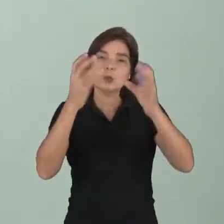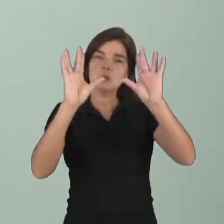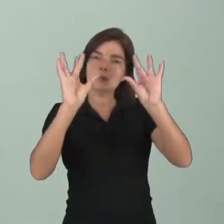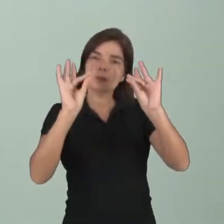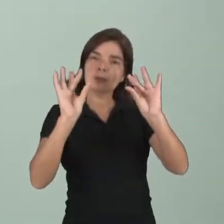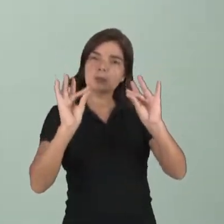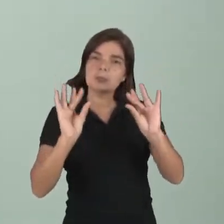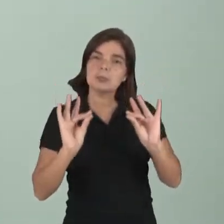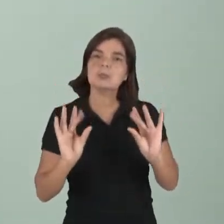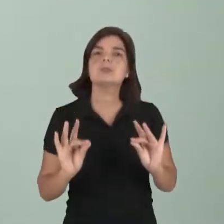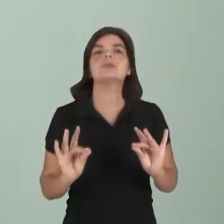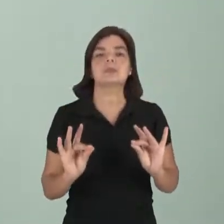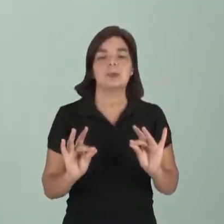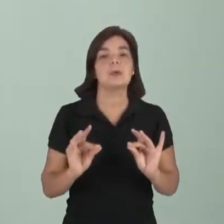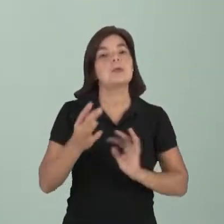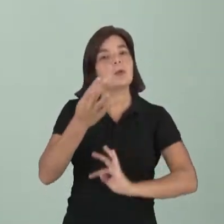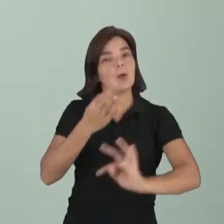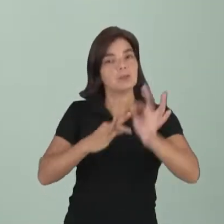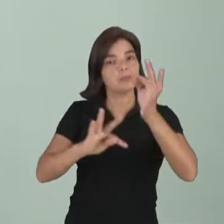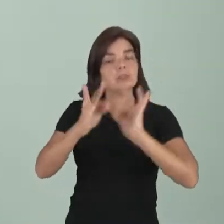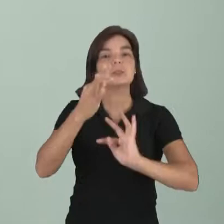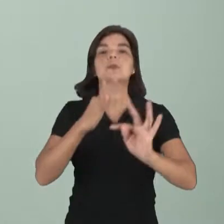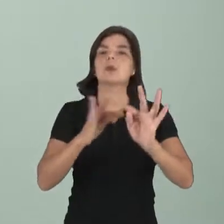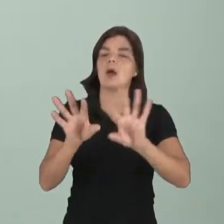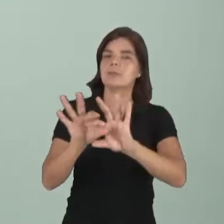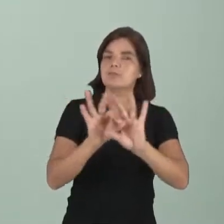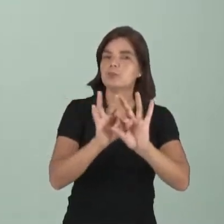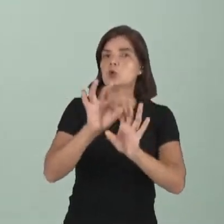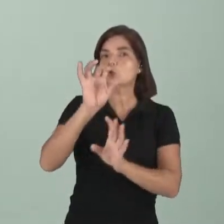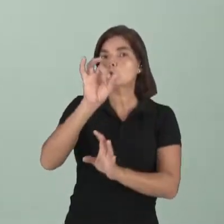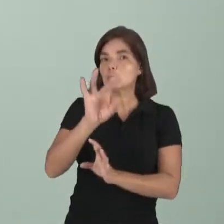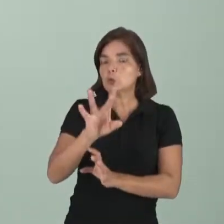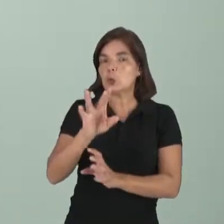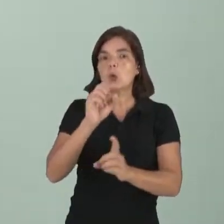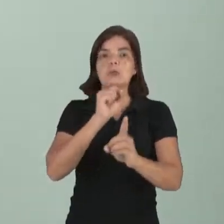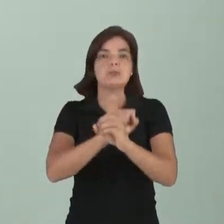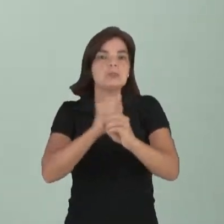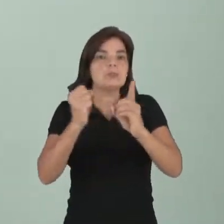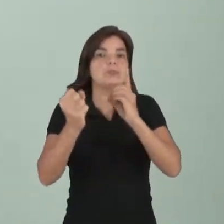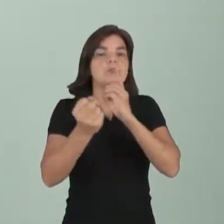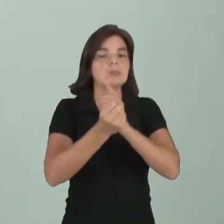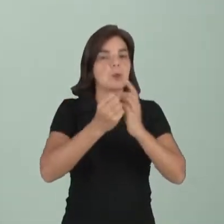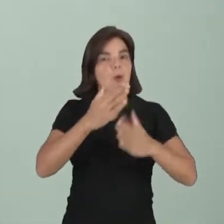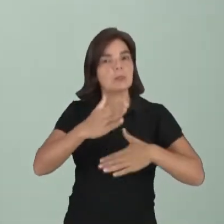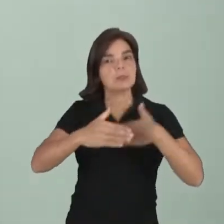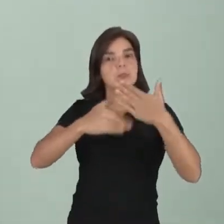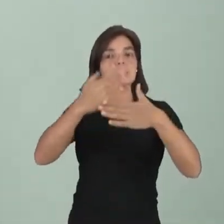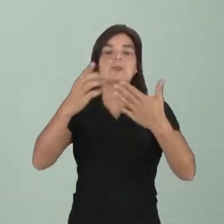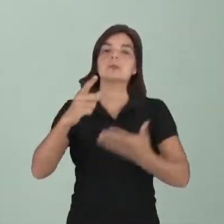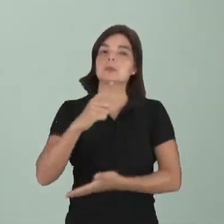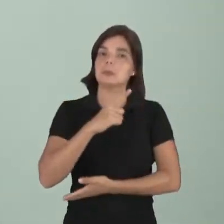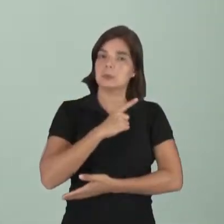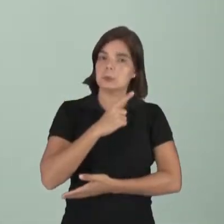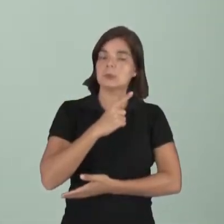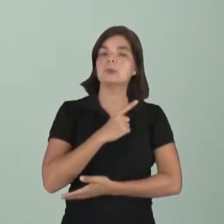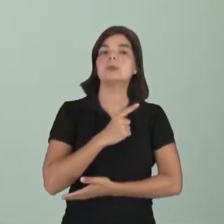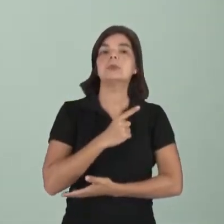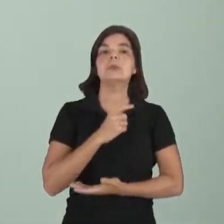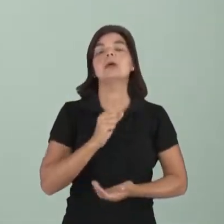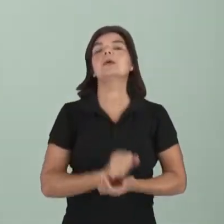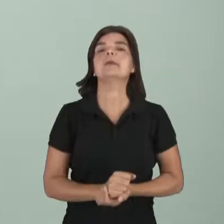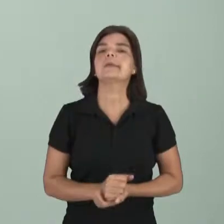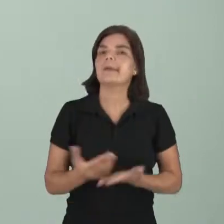desmistificar esse fato de que a tecnologia está associada apenas à nossa sociedade, aos avanços que a gente tem na nossa